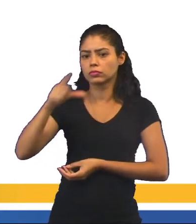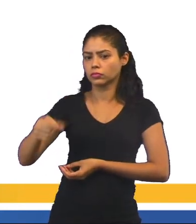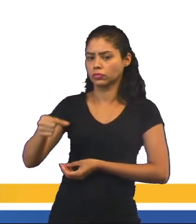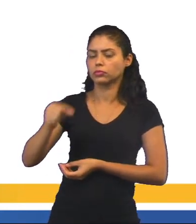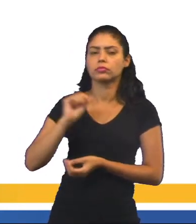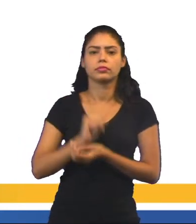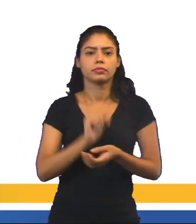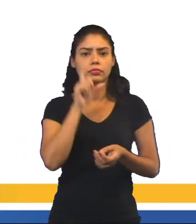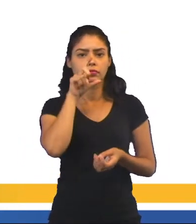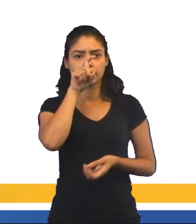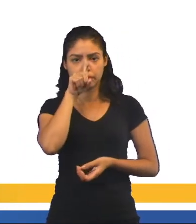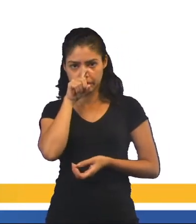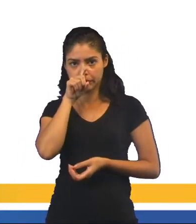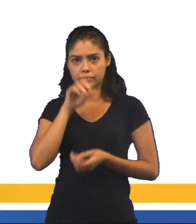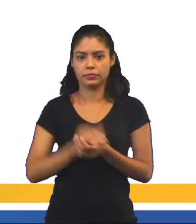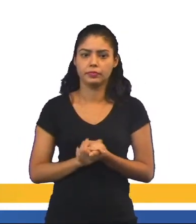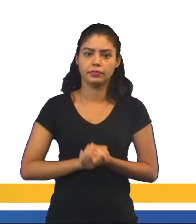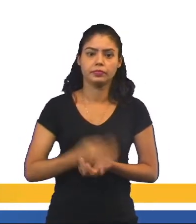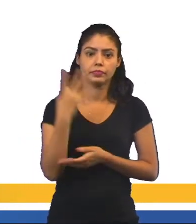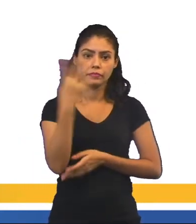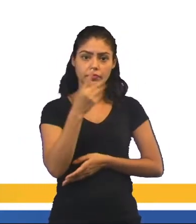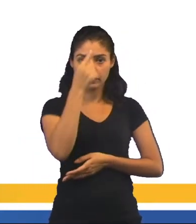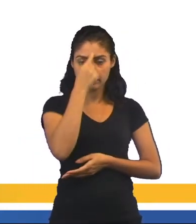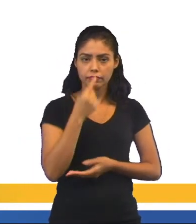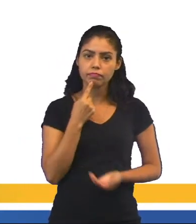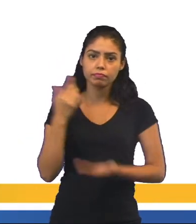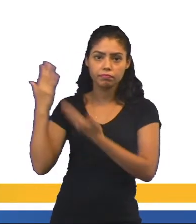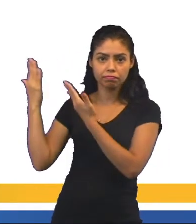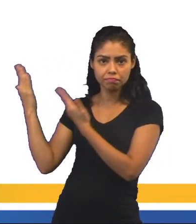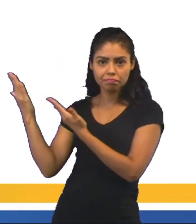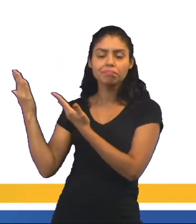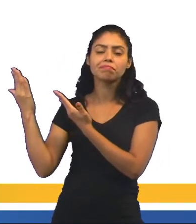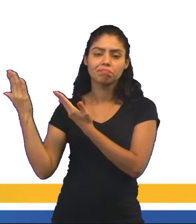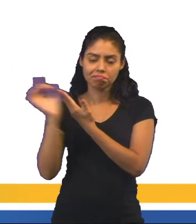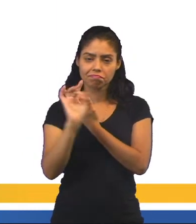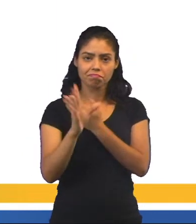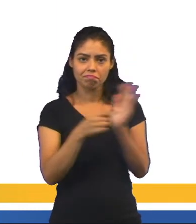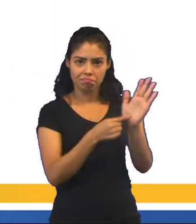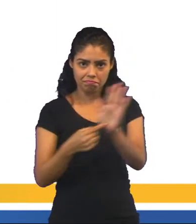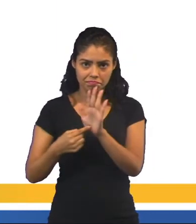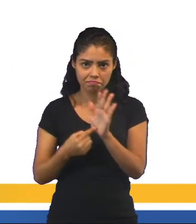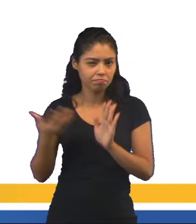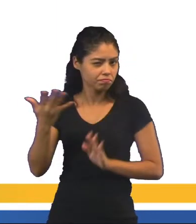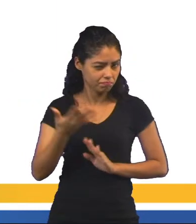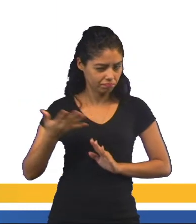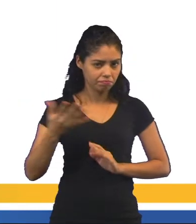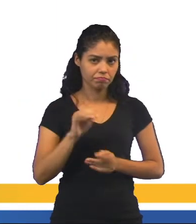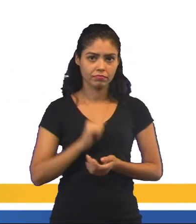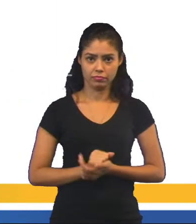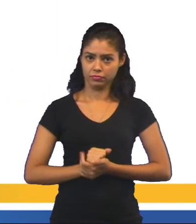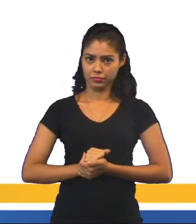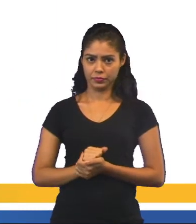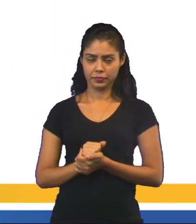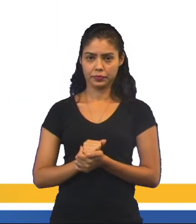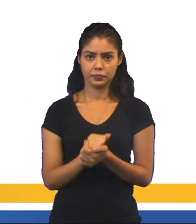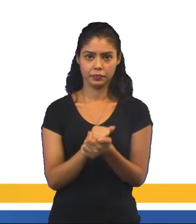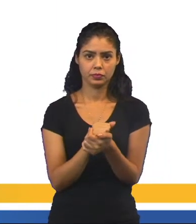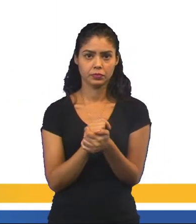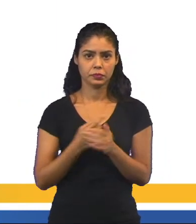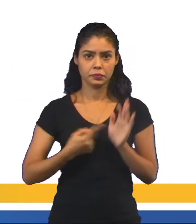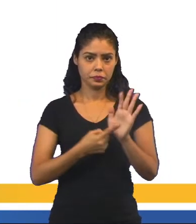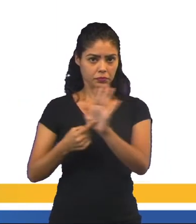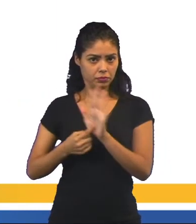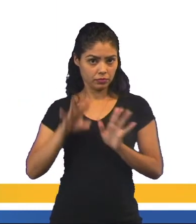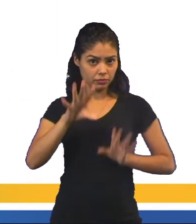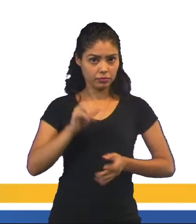arara. Nas 4 figuras que temos aí, de 4 animais, isso é só uma ilustração básica, nós queremos mostrar